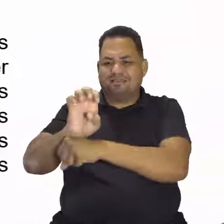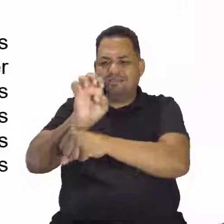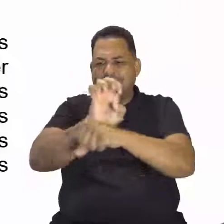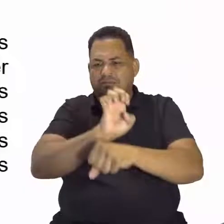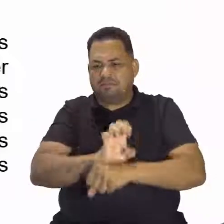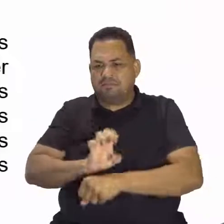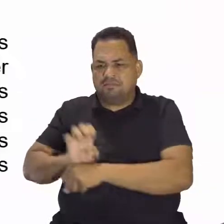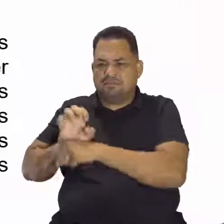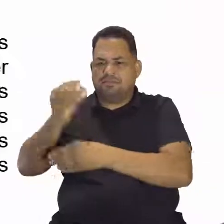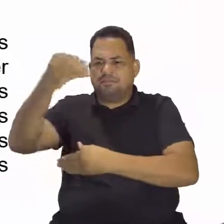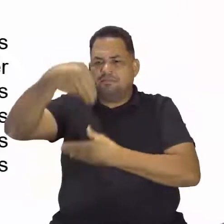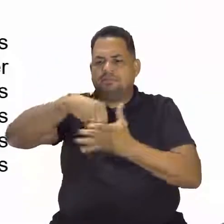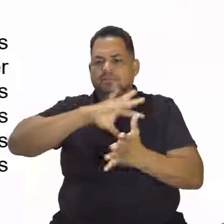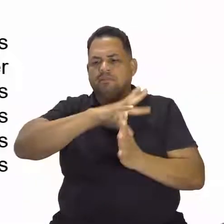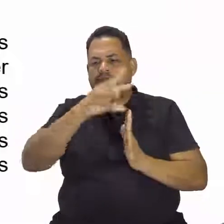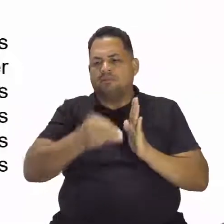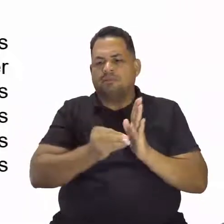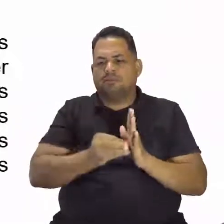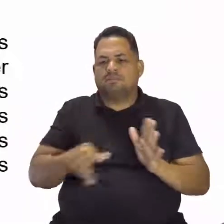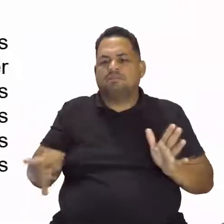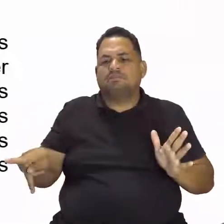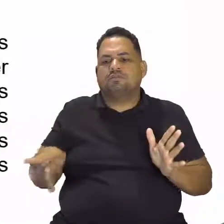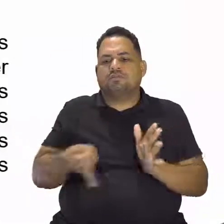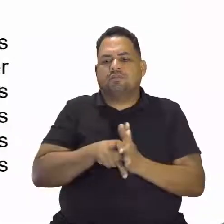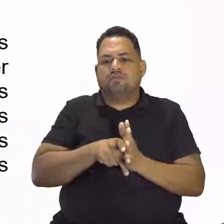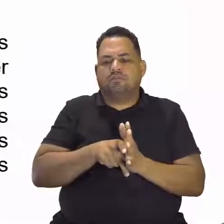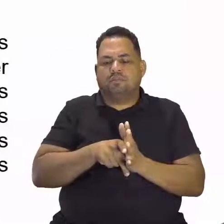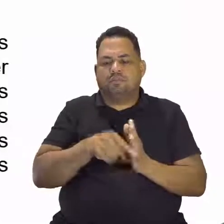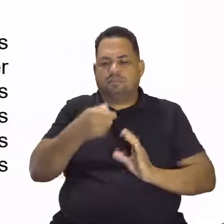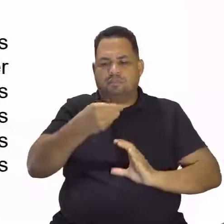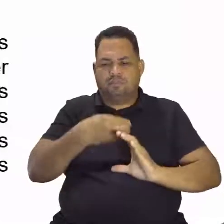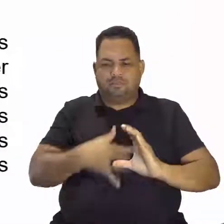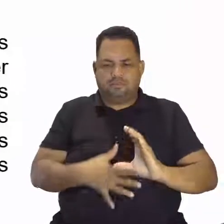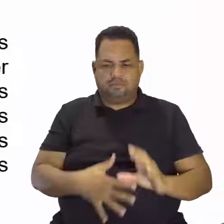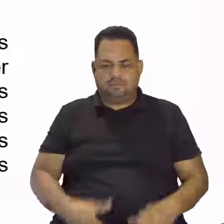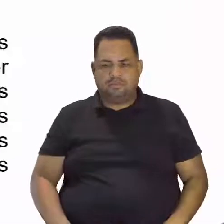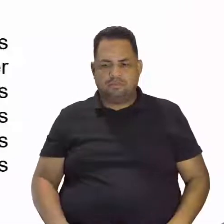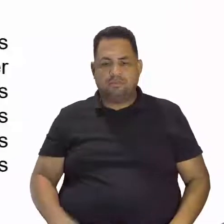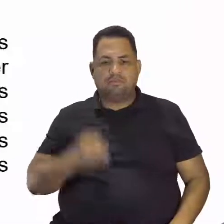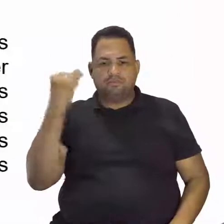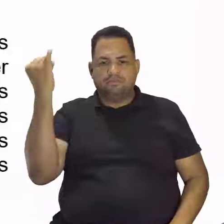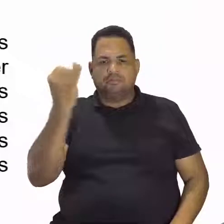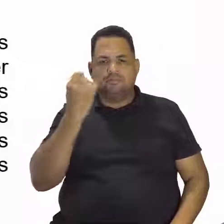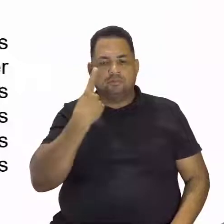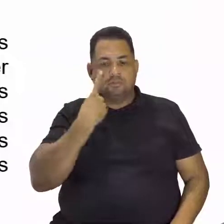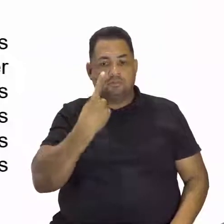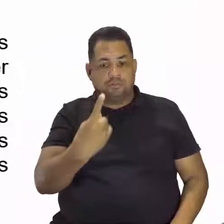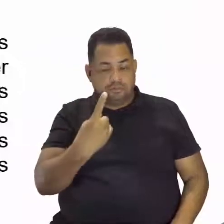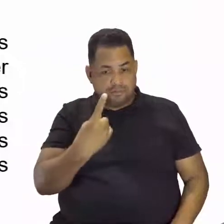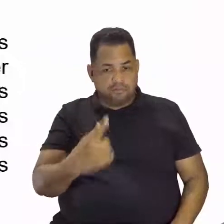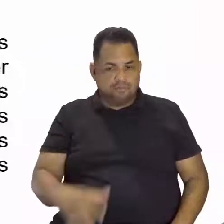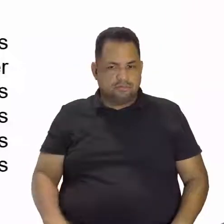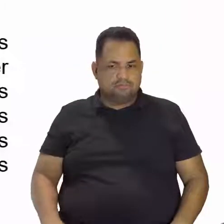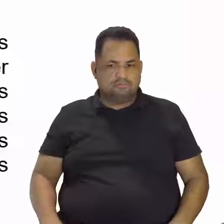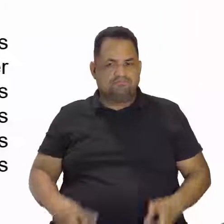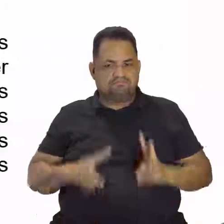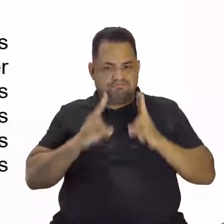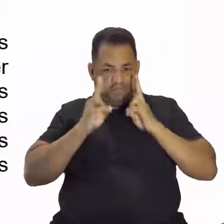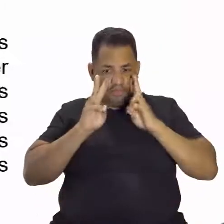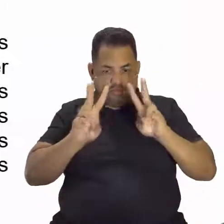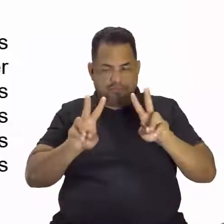a Amazônia tem aí a sua peculiaridade, ok? E aí isso é importante a gente ter essa visão,